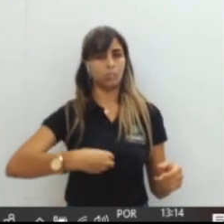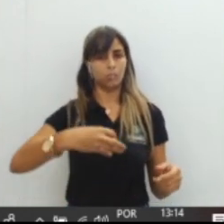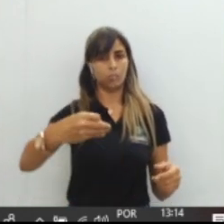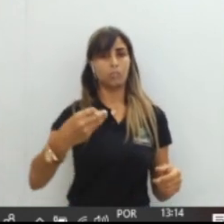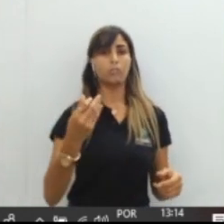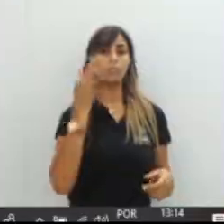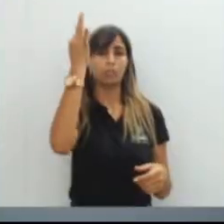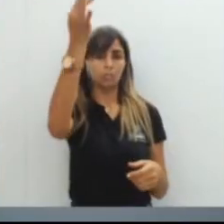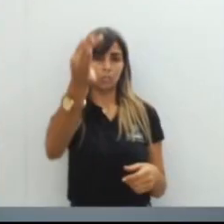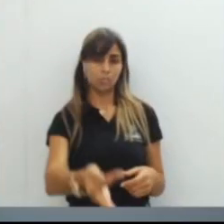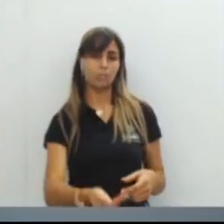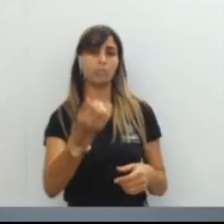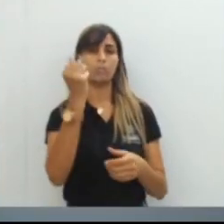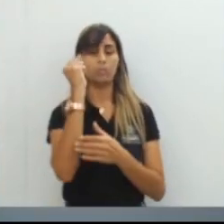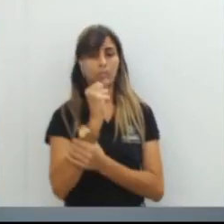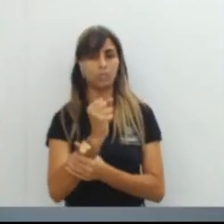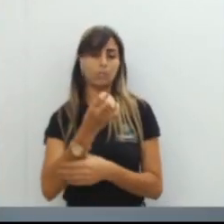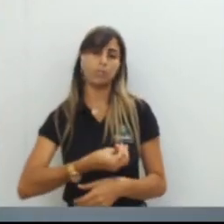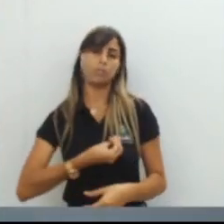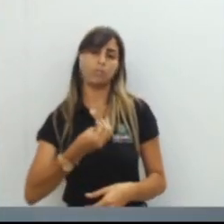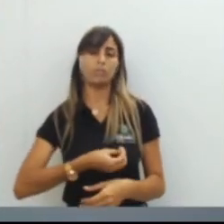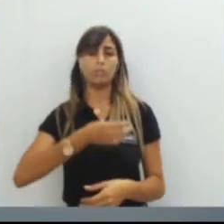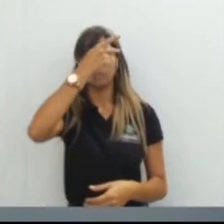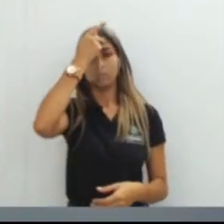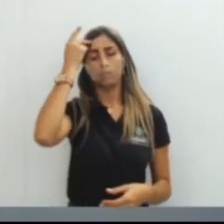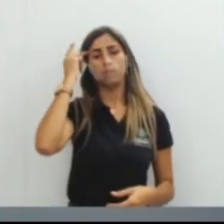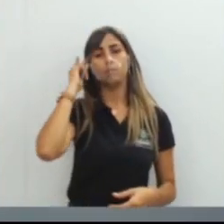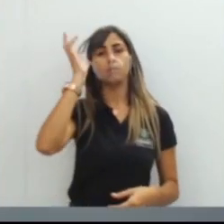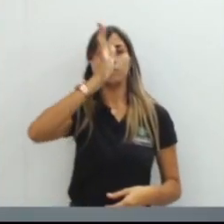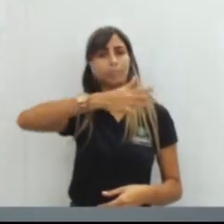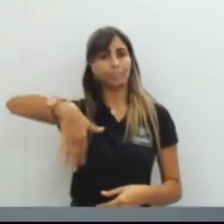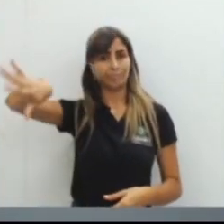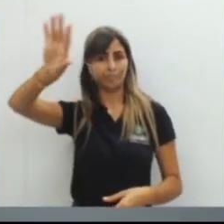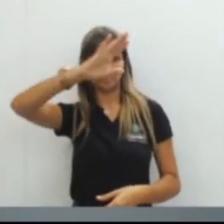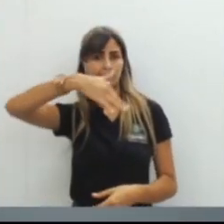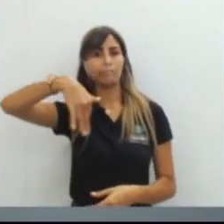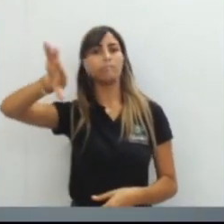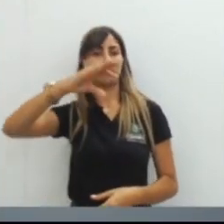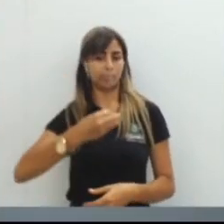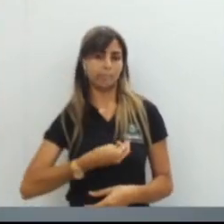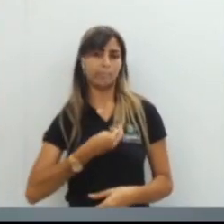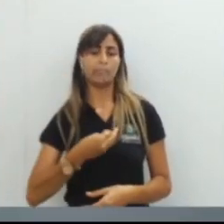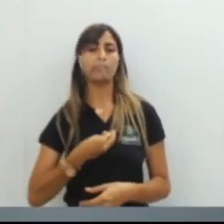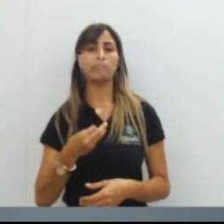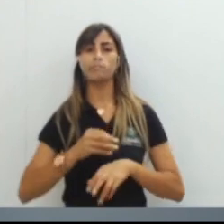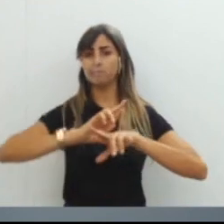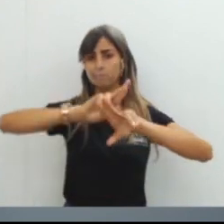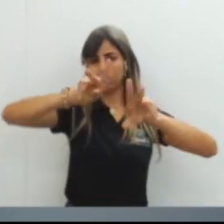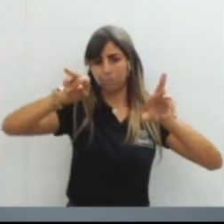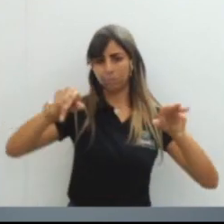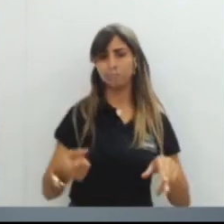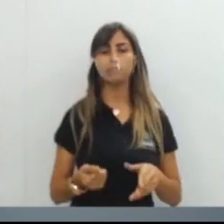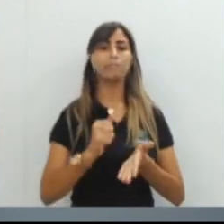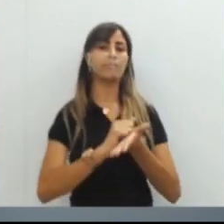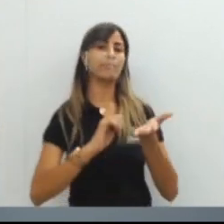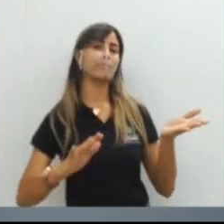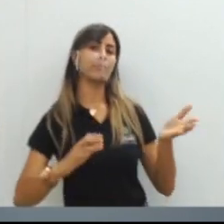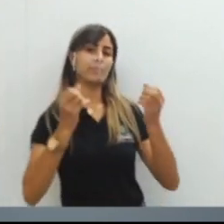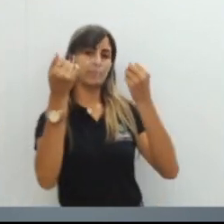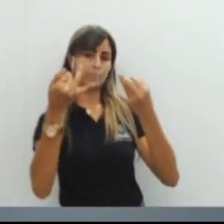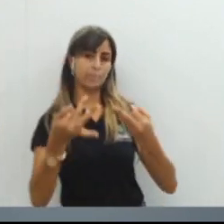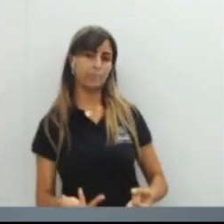e garantindo a sobrevivência dos seres vivos em geral, tá? Então, tem várias ações aí que a gente define